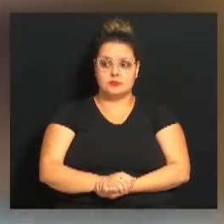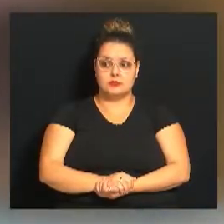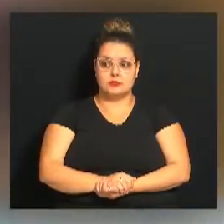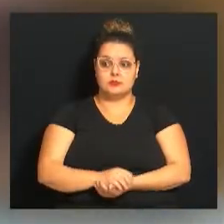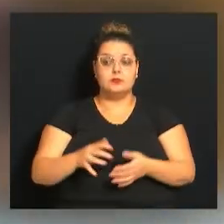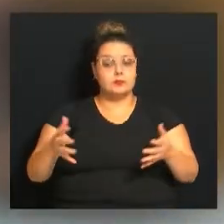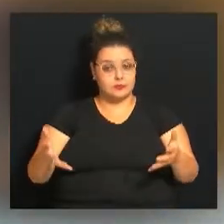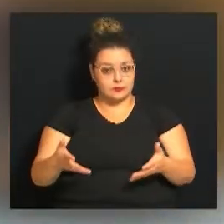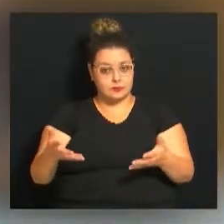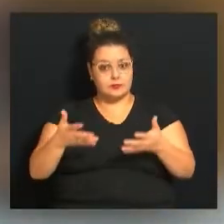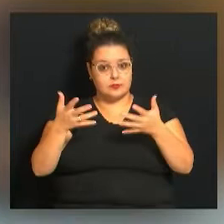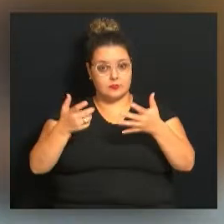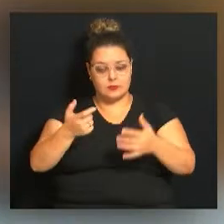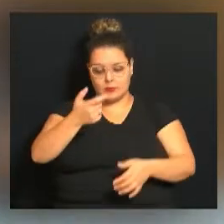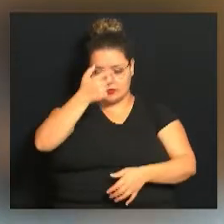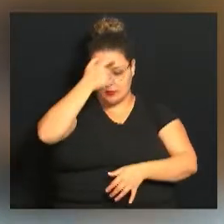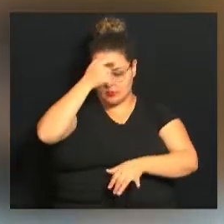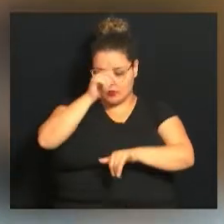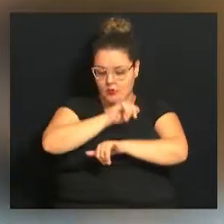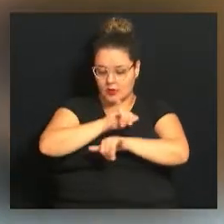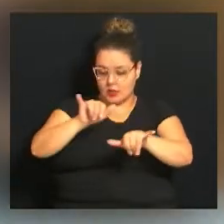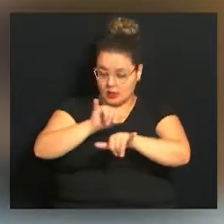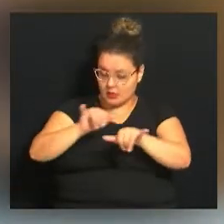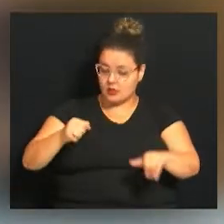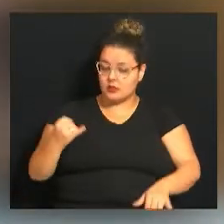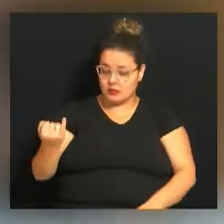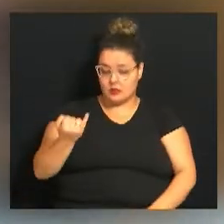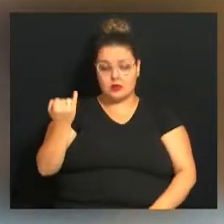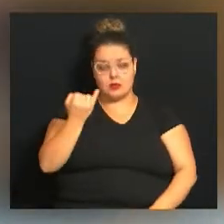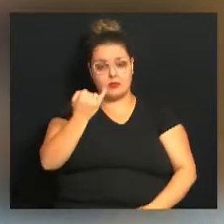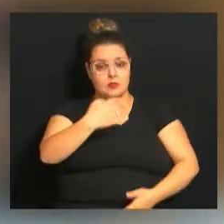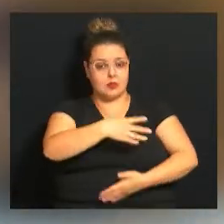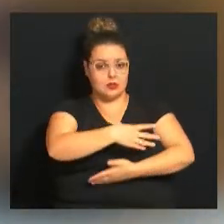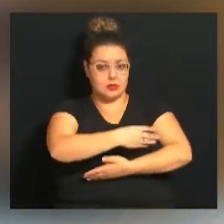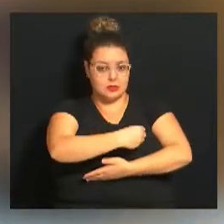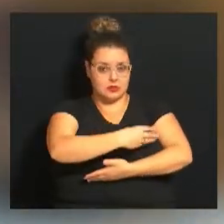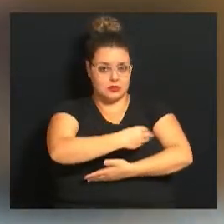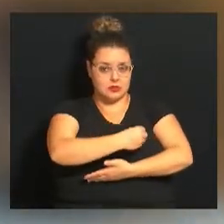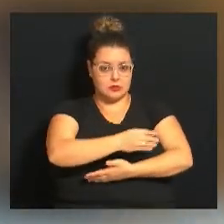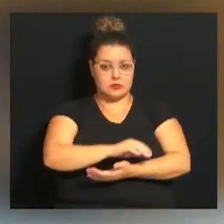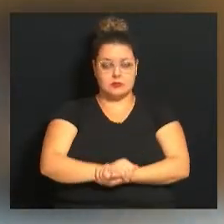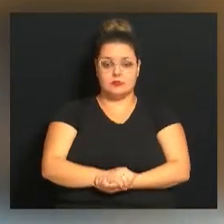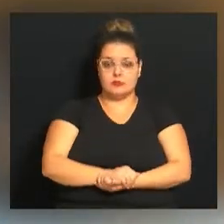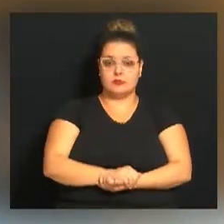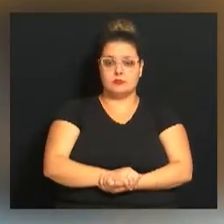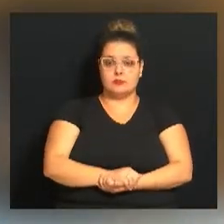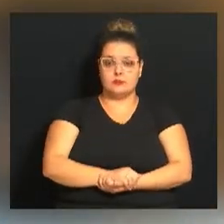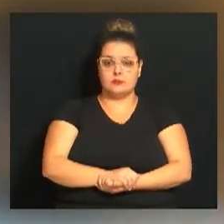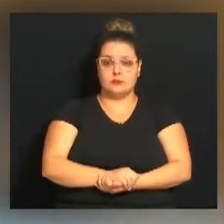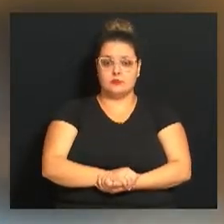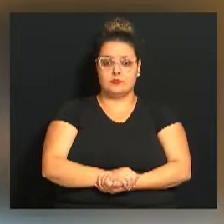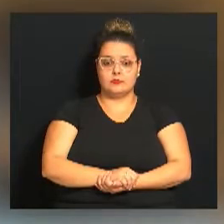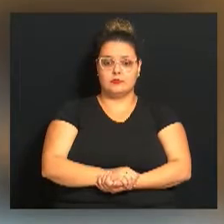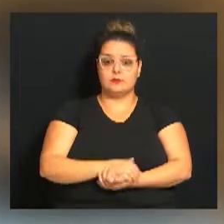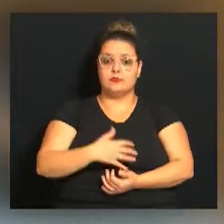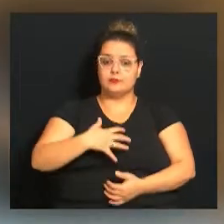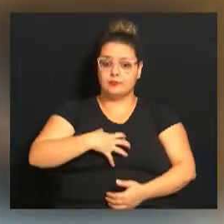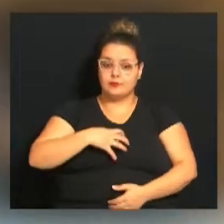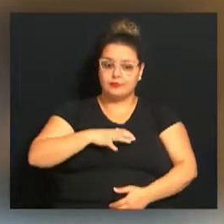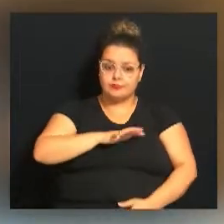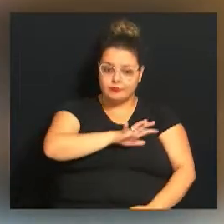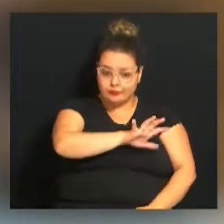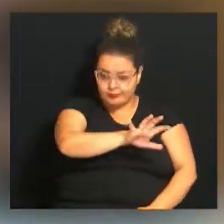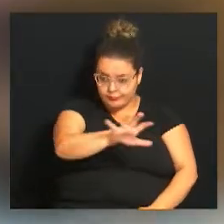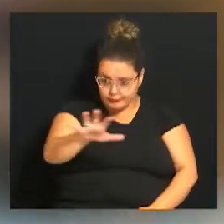Incentivar a conscientização acerca da importância do leite materno, sensibilizar a população campineira para que